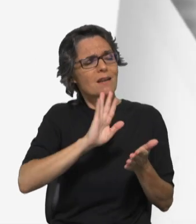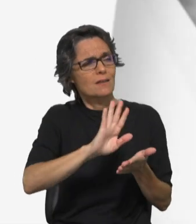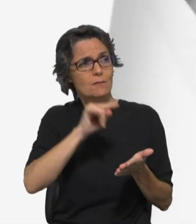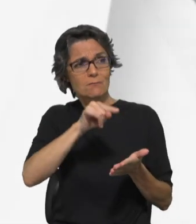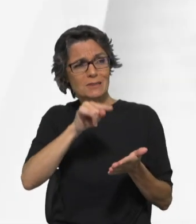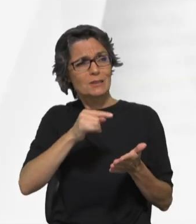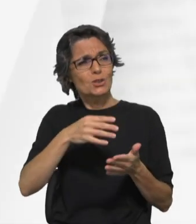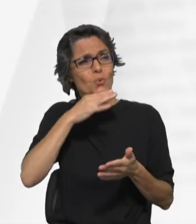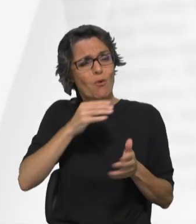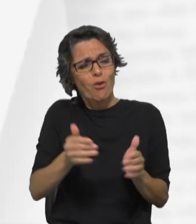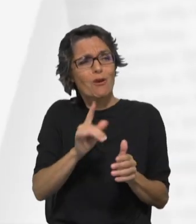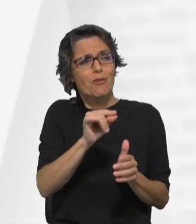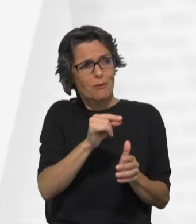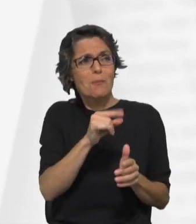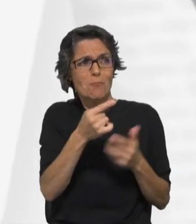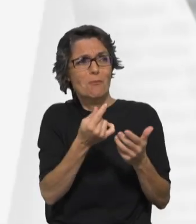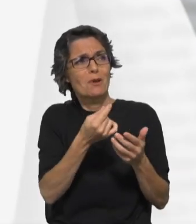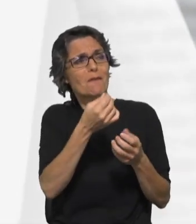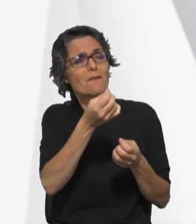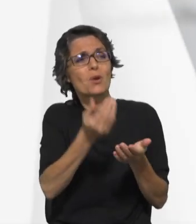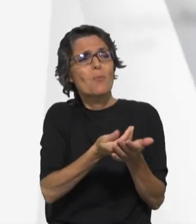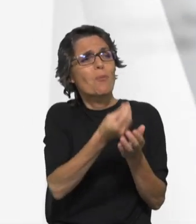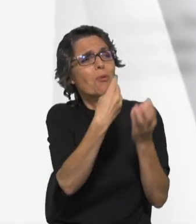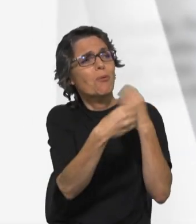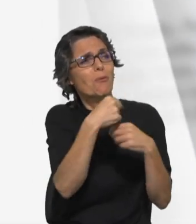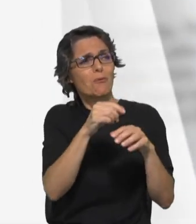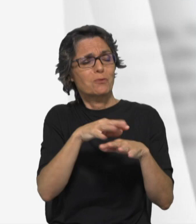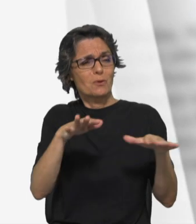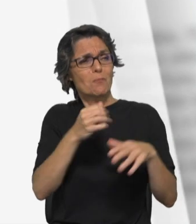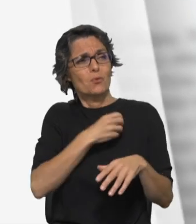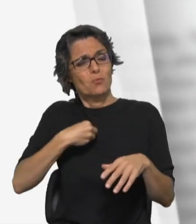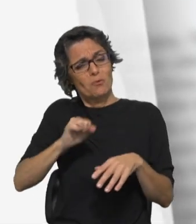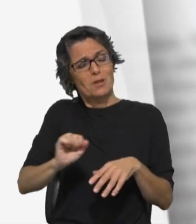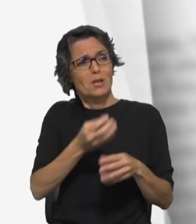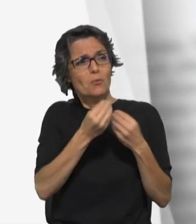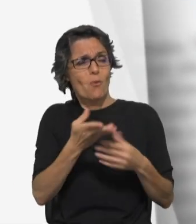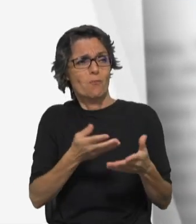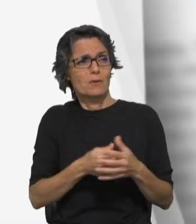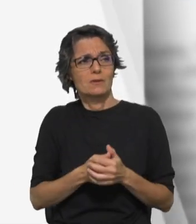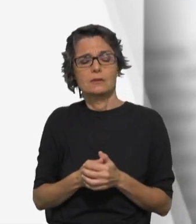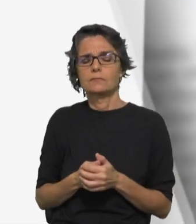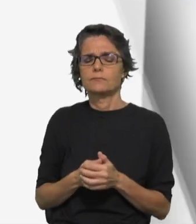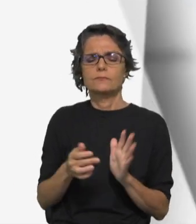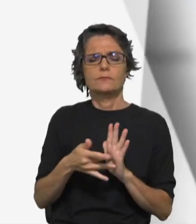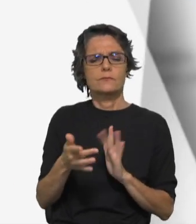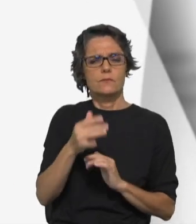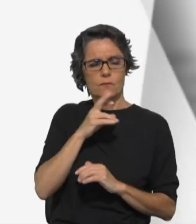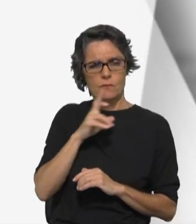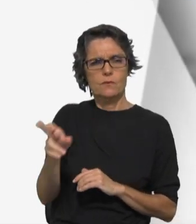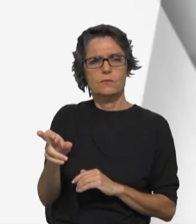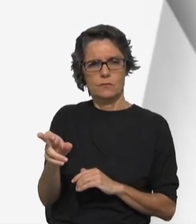os cachorrinhos comem das migalhas que caem da mesa de seus donos. Então Jesus